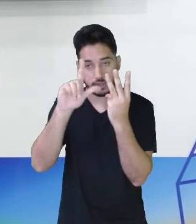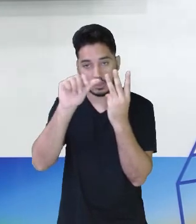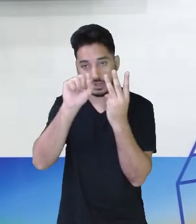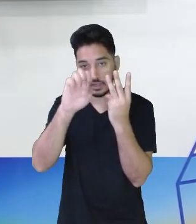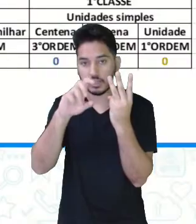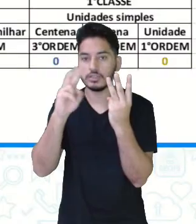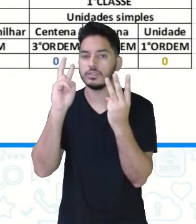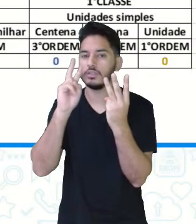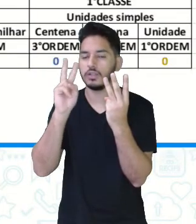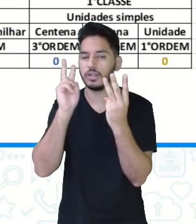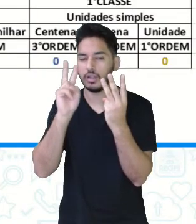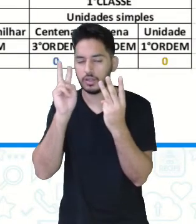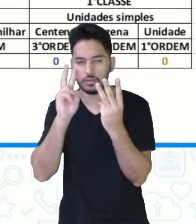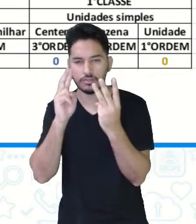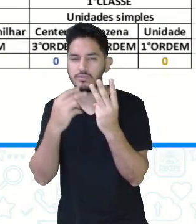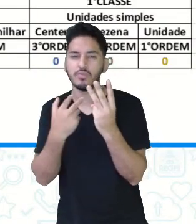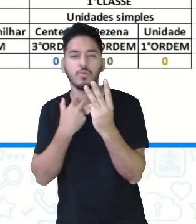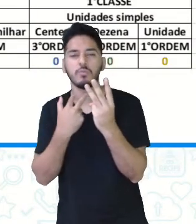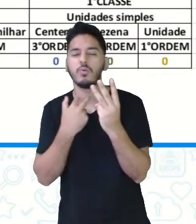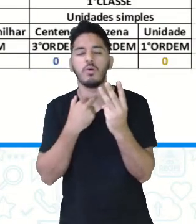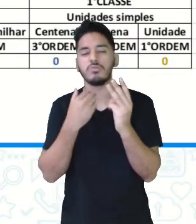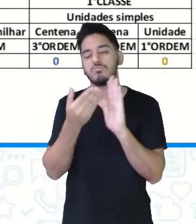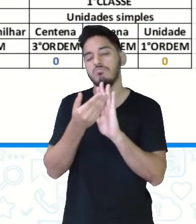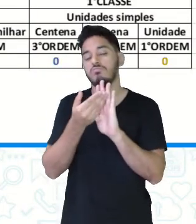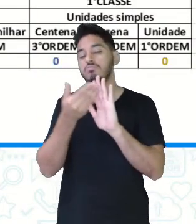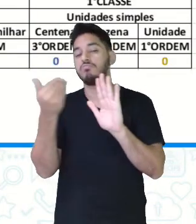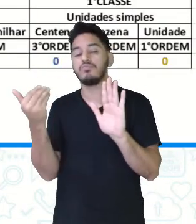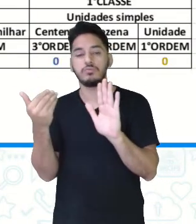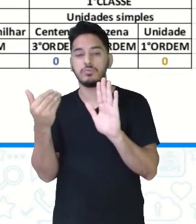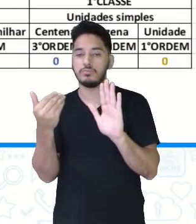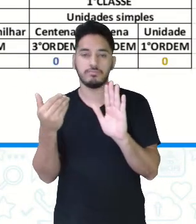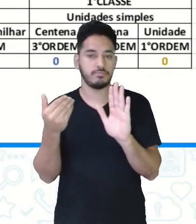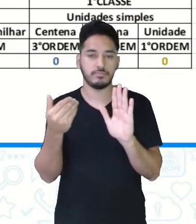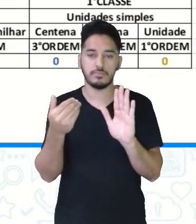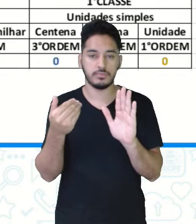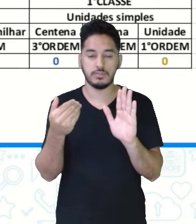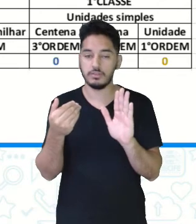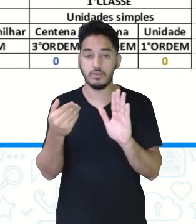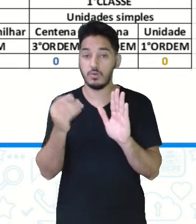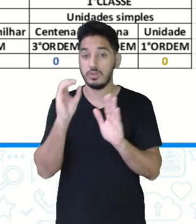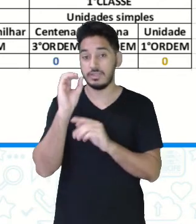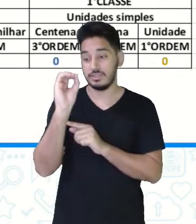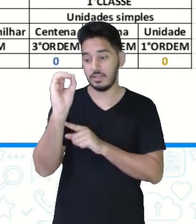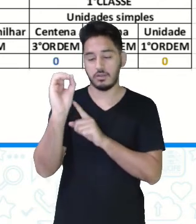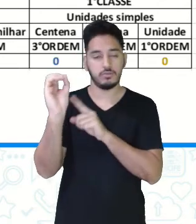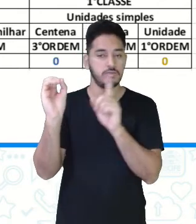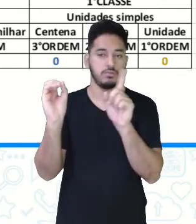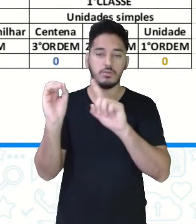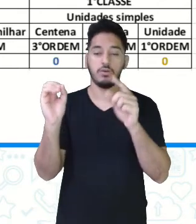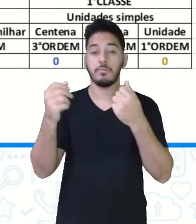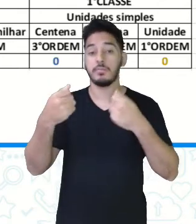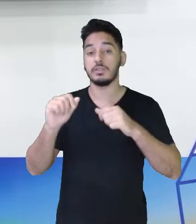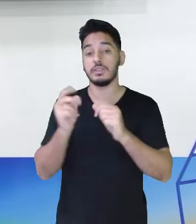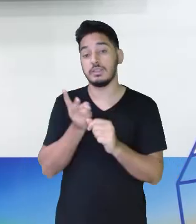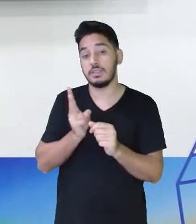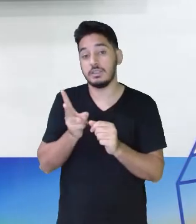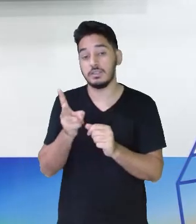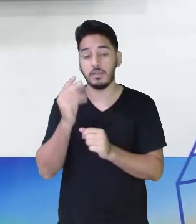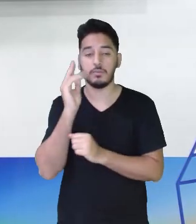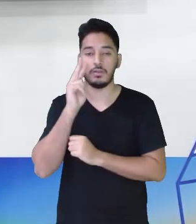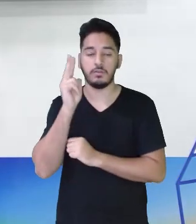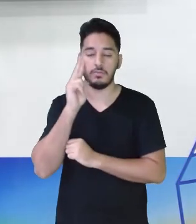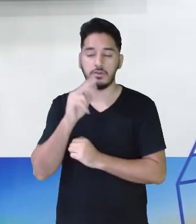classe. Lembrando, a gente não pode desconsiderar os algarismos zeros, tá? A gente tem que levar eles em